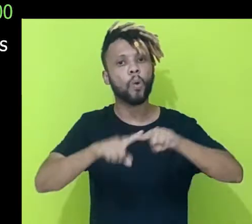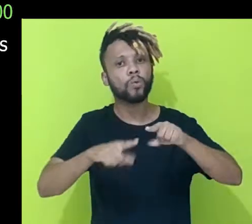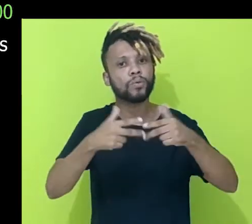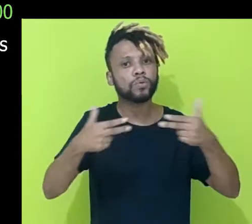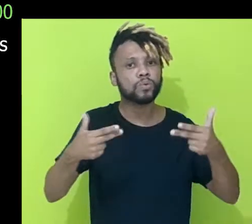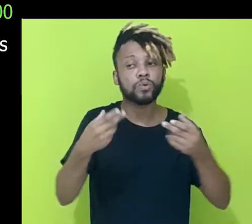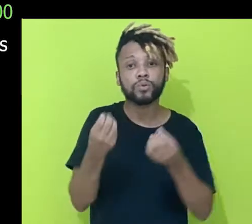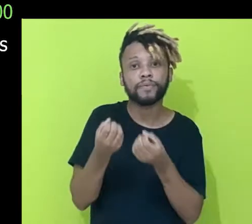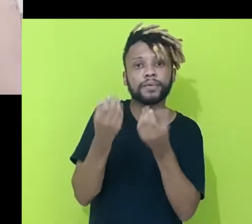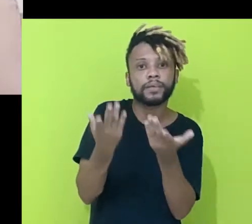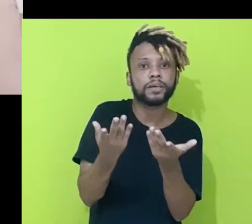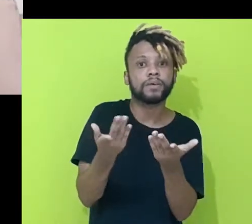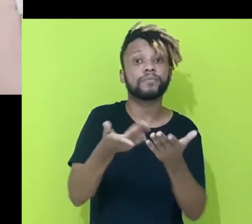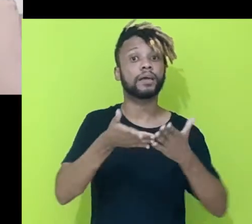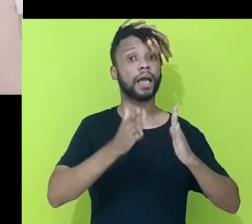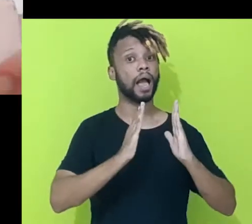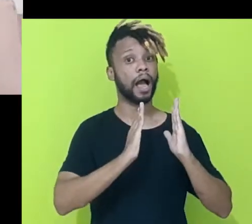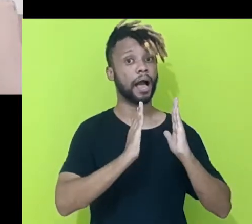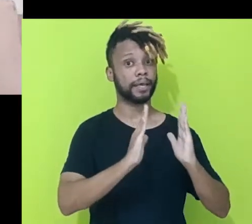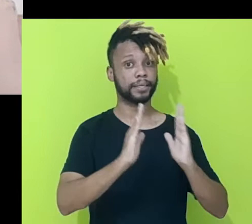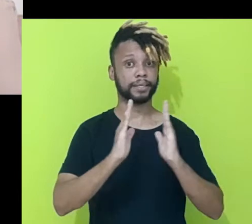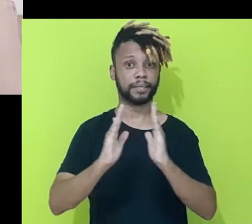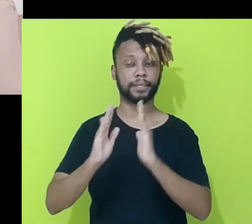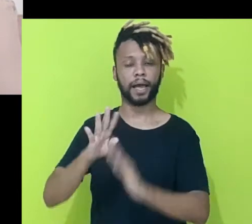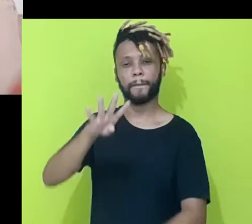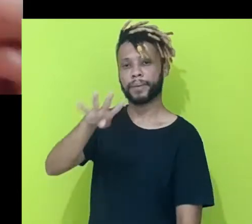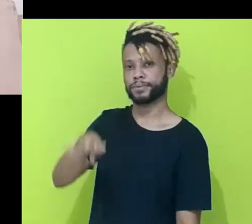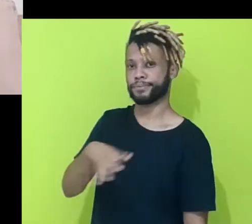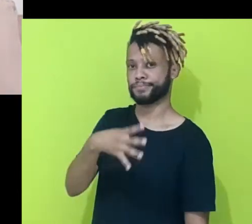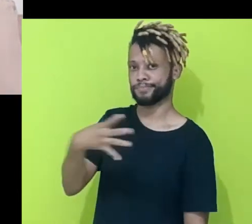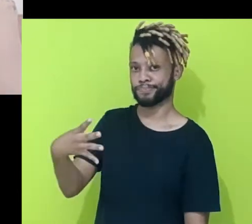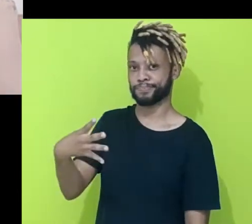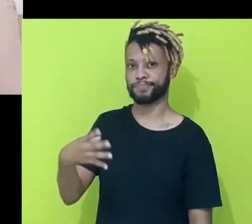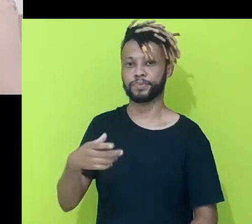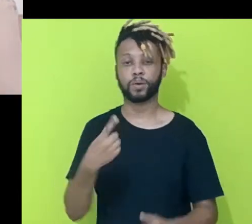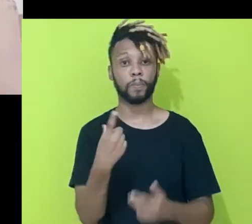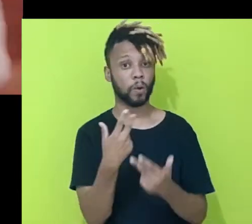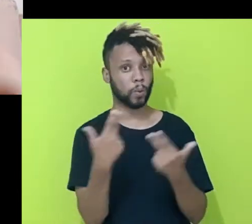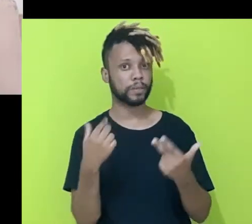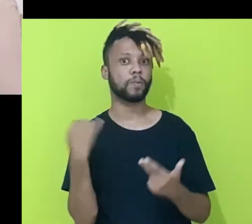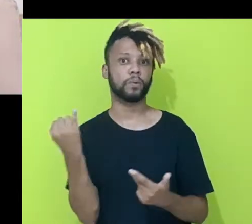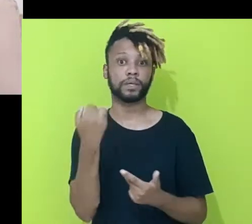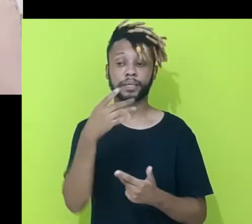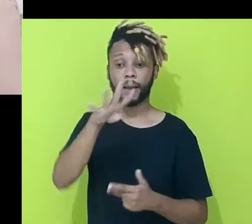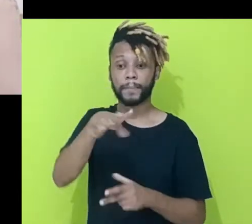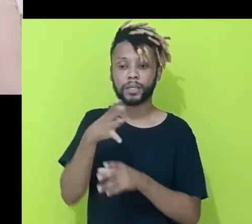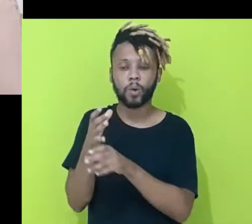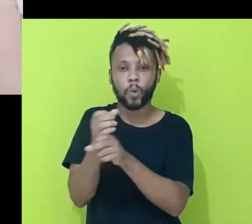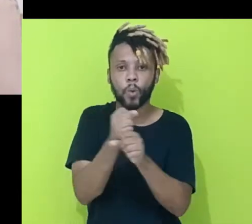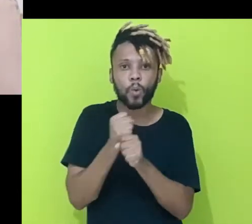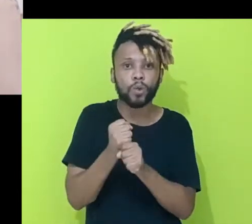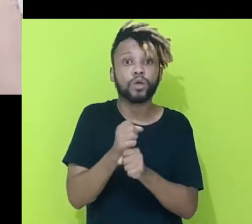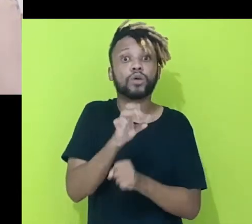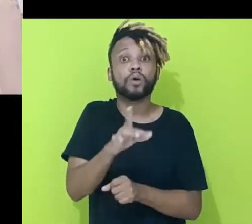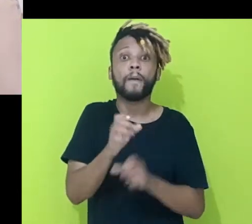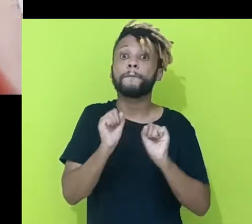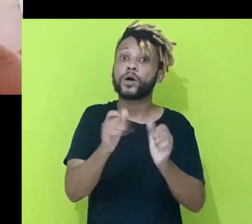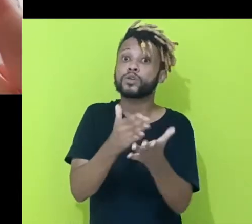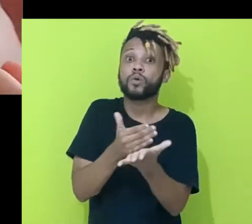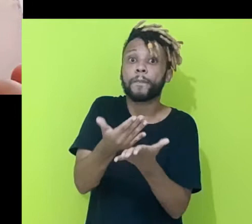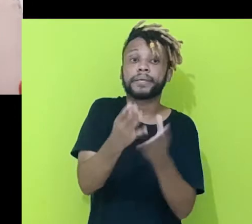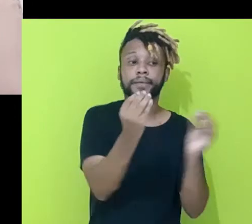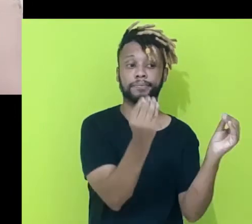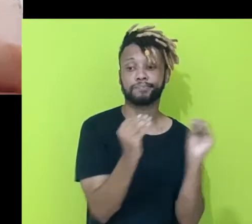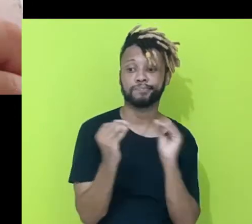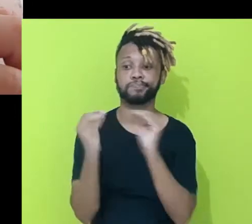cronograma. Então, uma coisa importante é que a planilha orçamentária ela só deve começar a ser incluída no sistema depois que